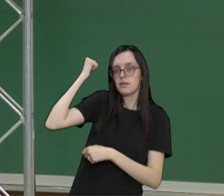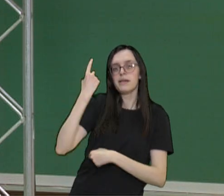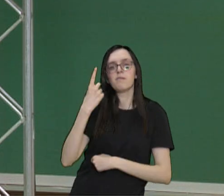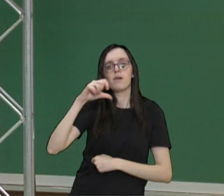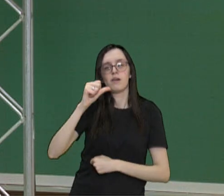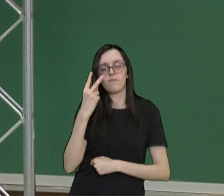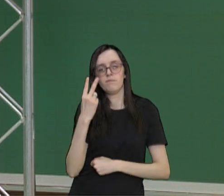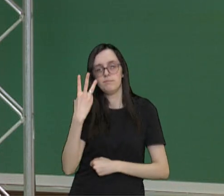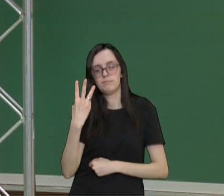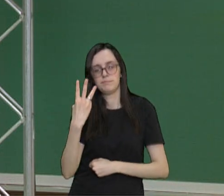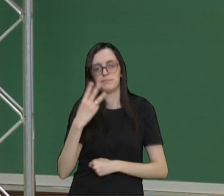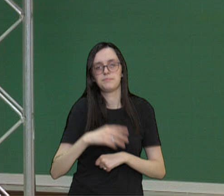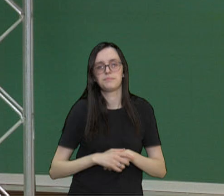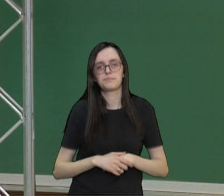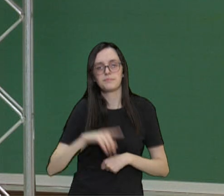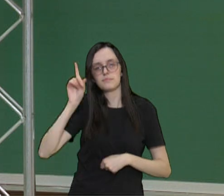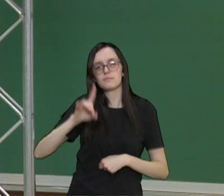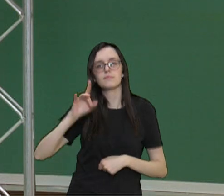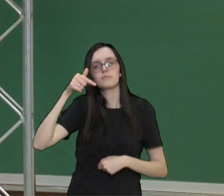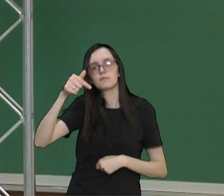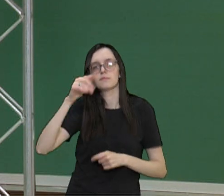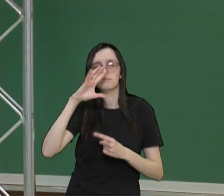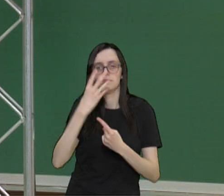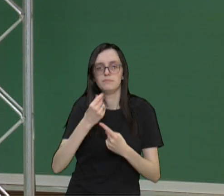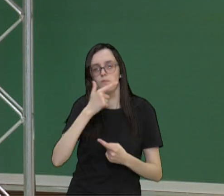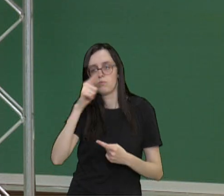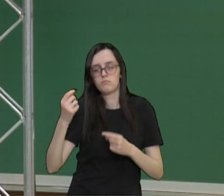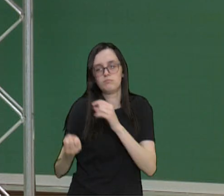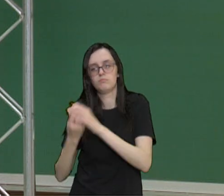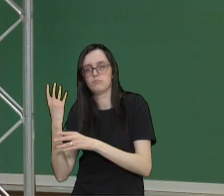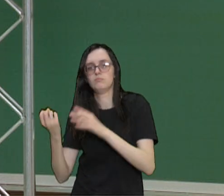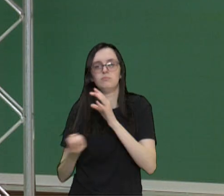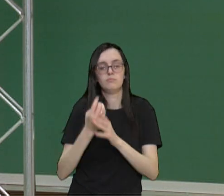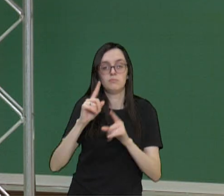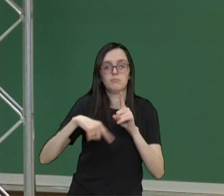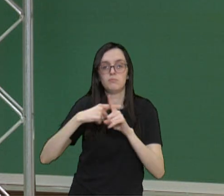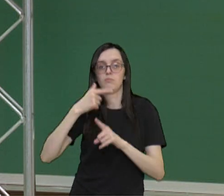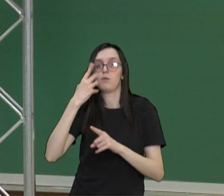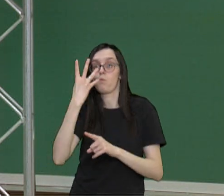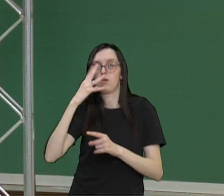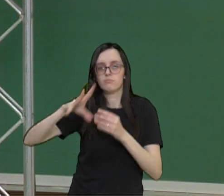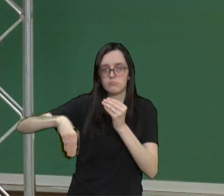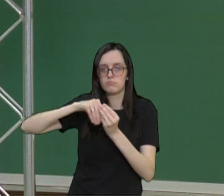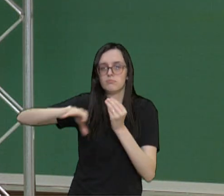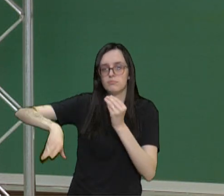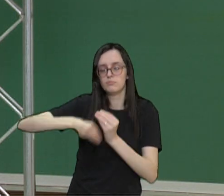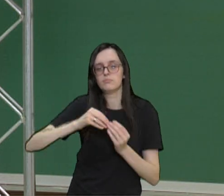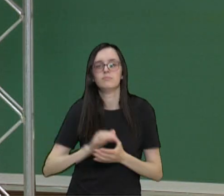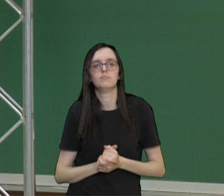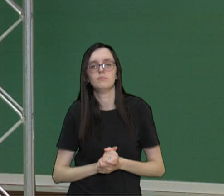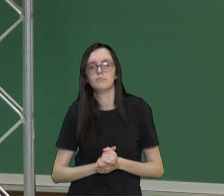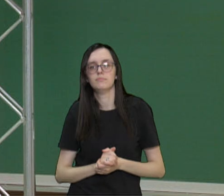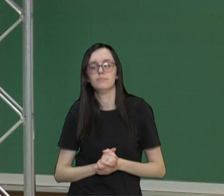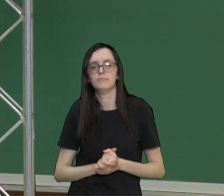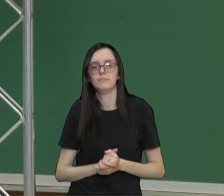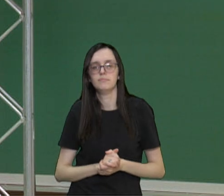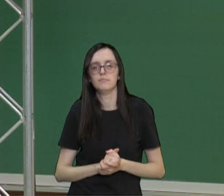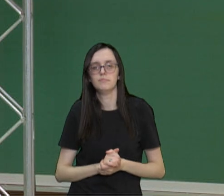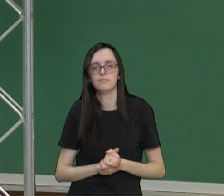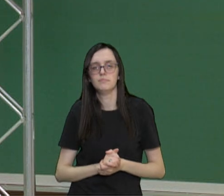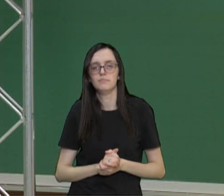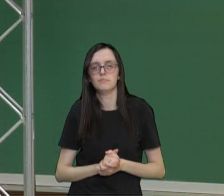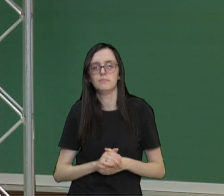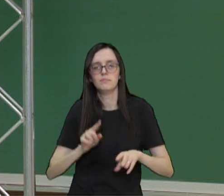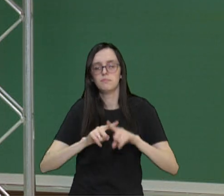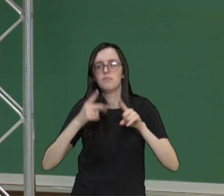1923, que eram só 7 artes. As outras foram incorporadas, mais 4 foram incorporadas. Games foi uma que foi incorporada. Mas como está falando